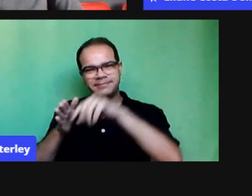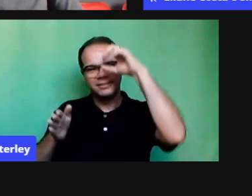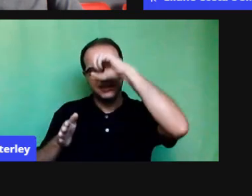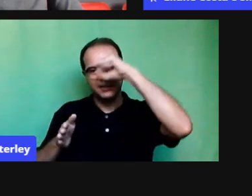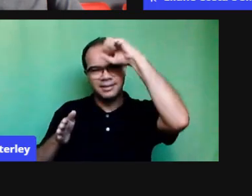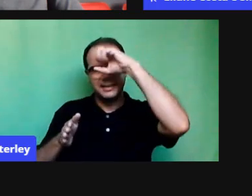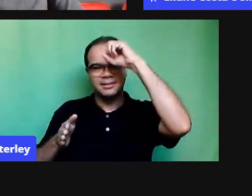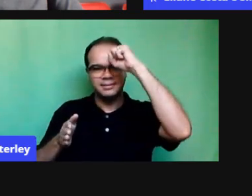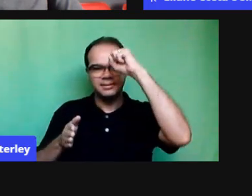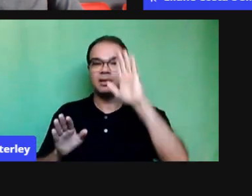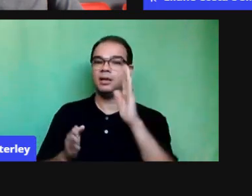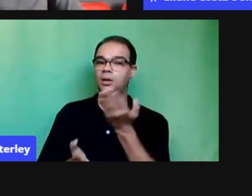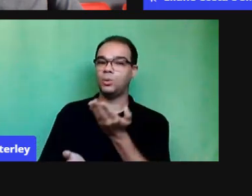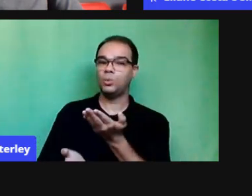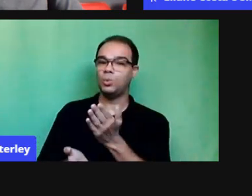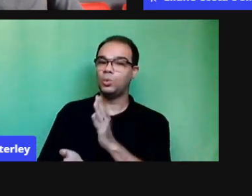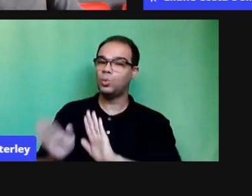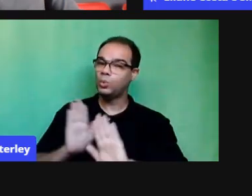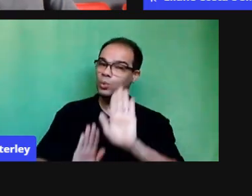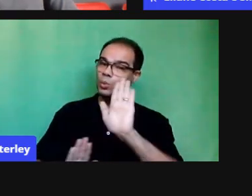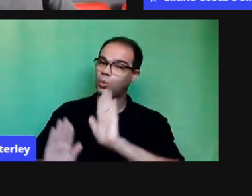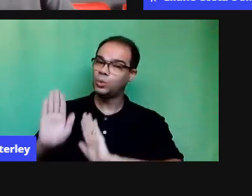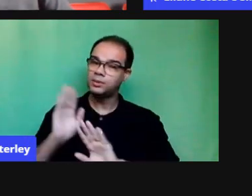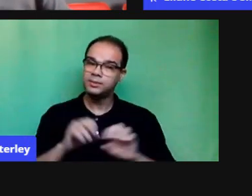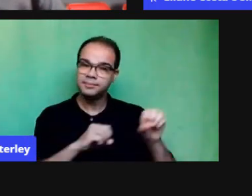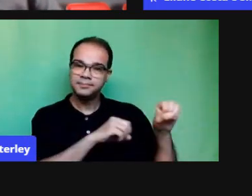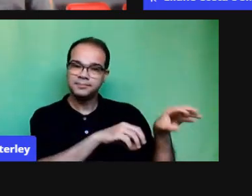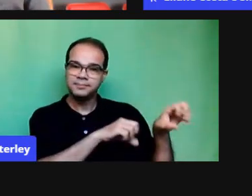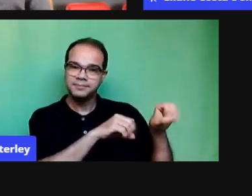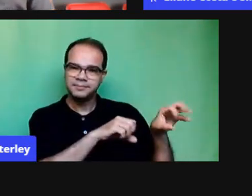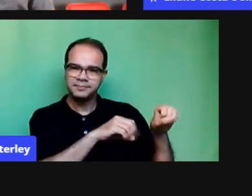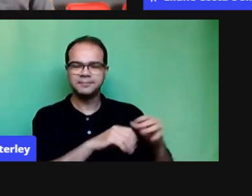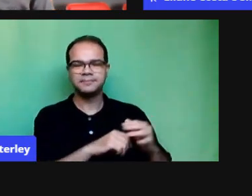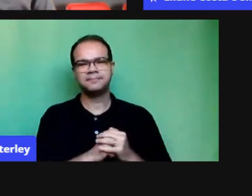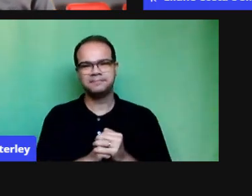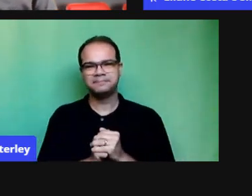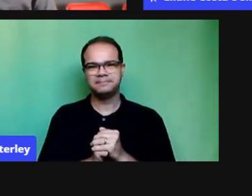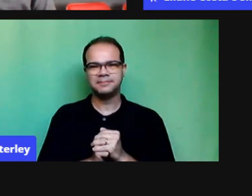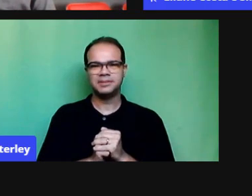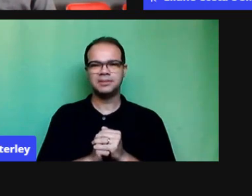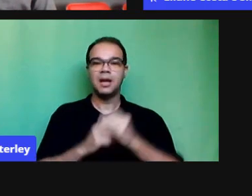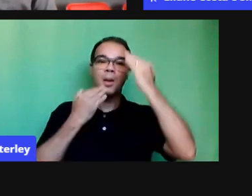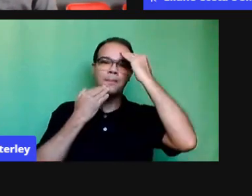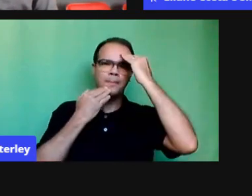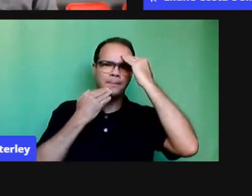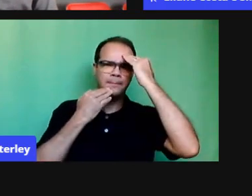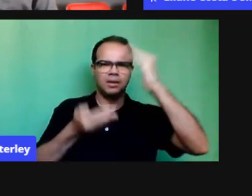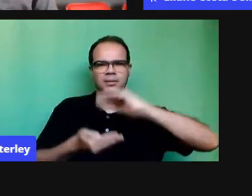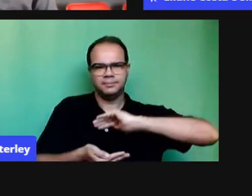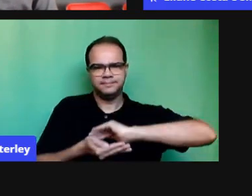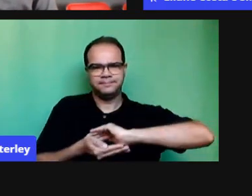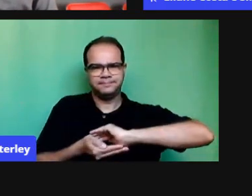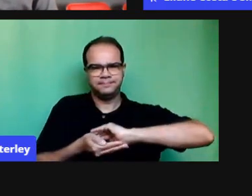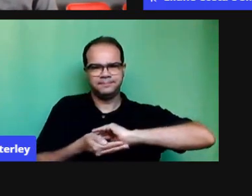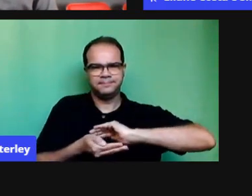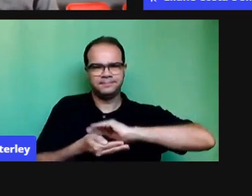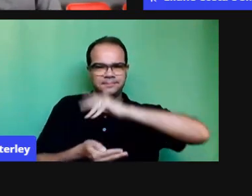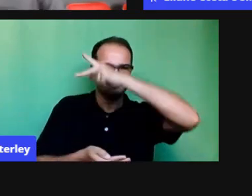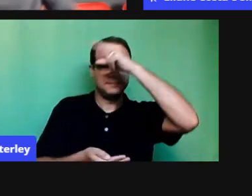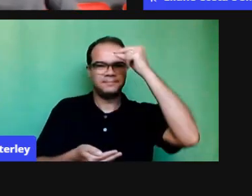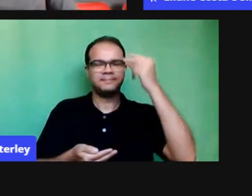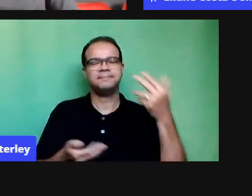para tratar essa temática junto com os estudantes. Vocês querem comentar alguma coisa? Eu agradeço em nome da Secretaria Municipal de Educação por essa contribuição